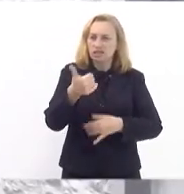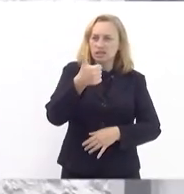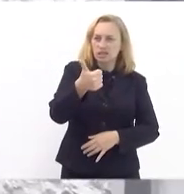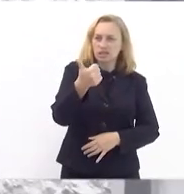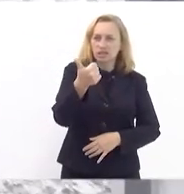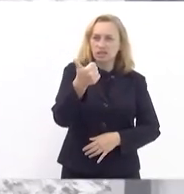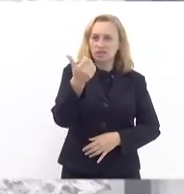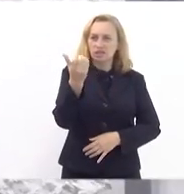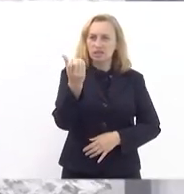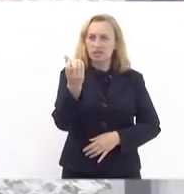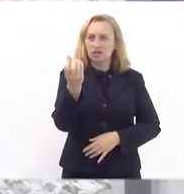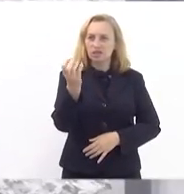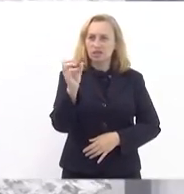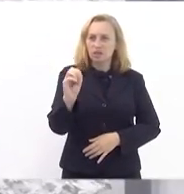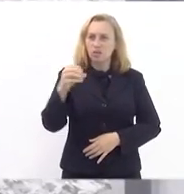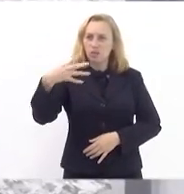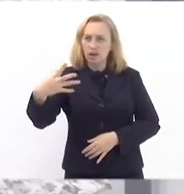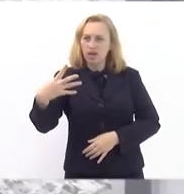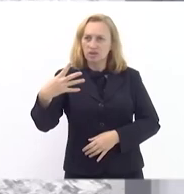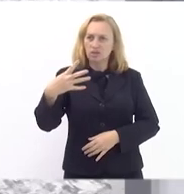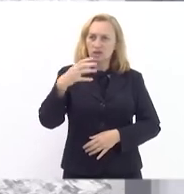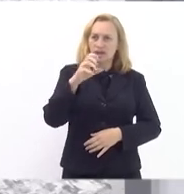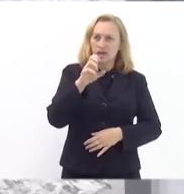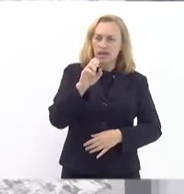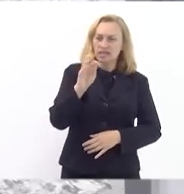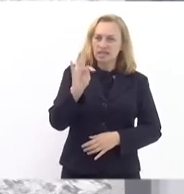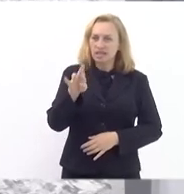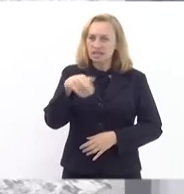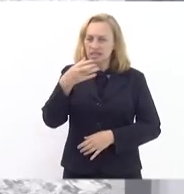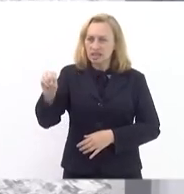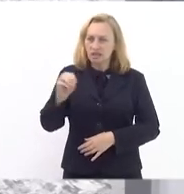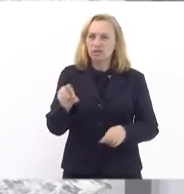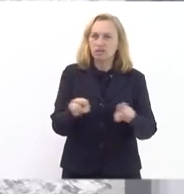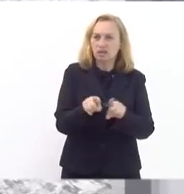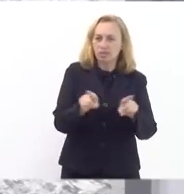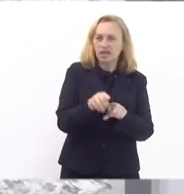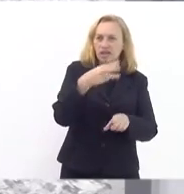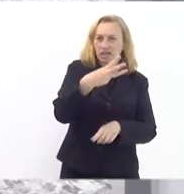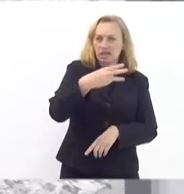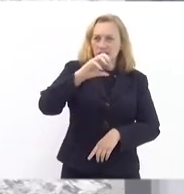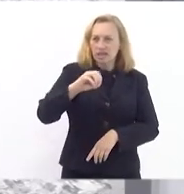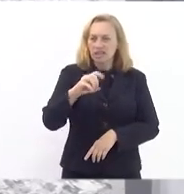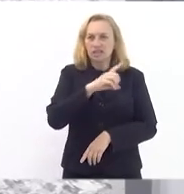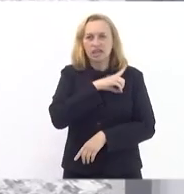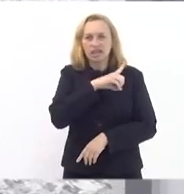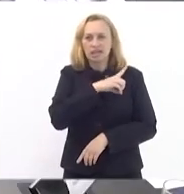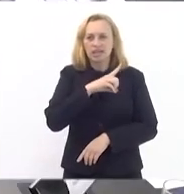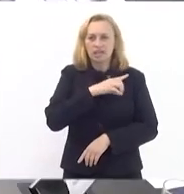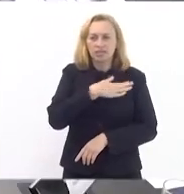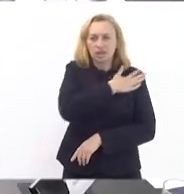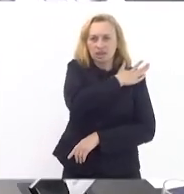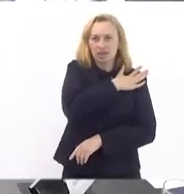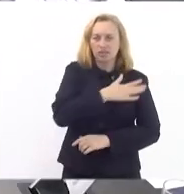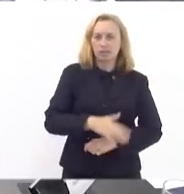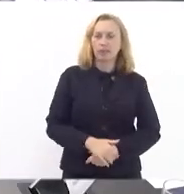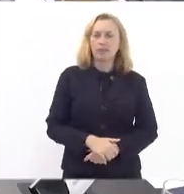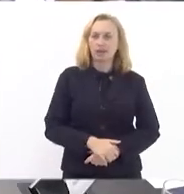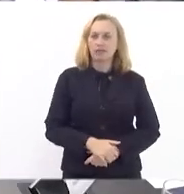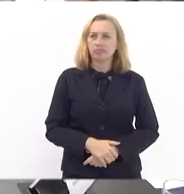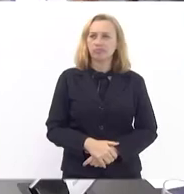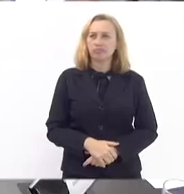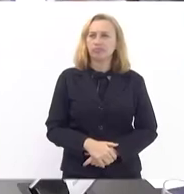municípios E se eu não me engano trinta delegacias de polícia militar E atuam nessa área do GP1